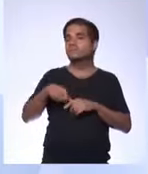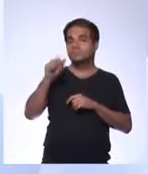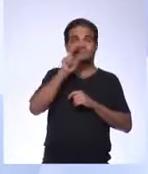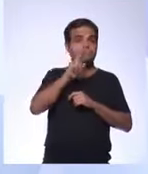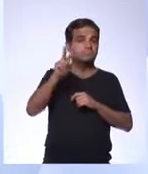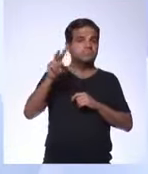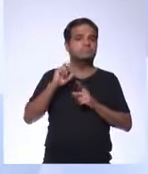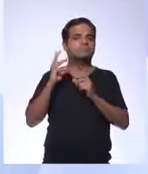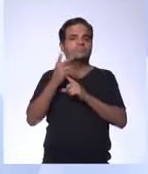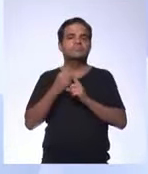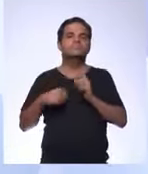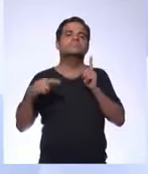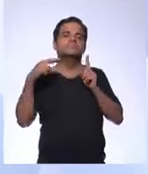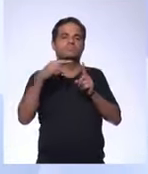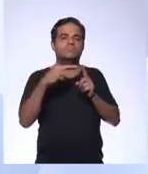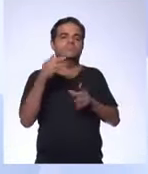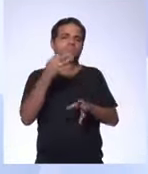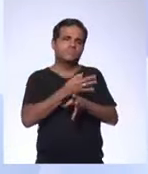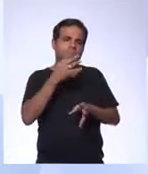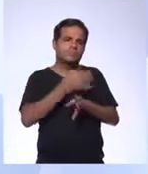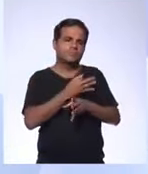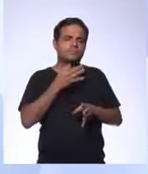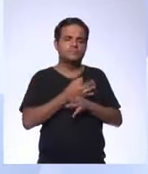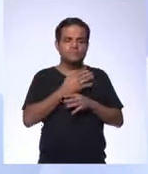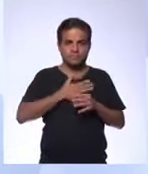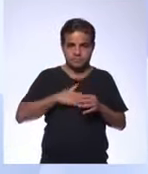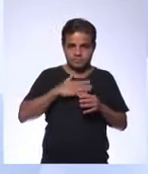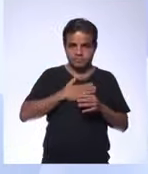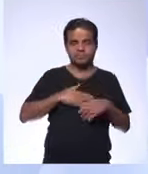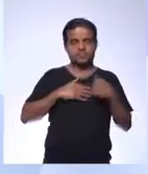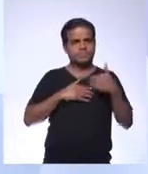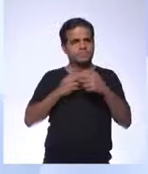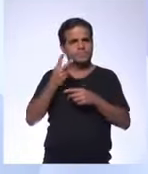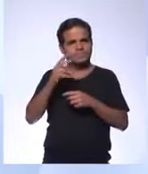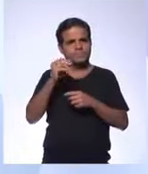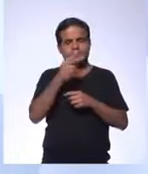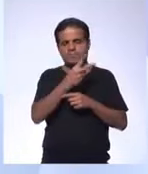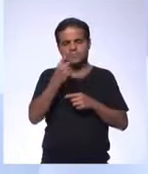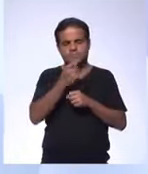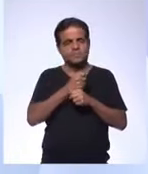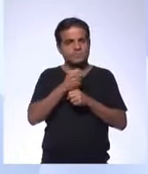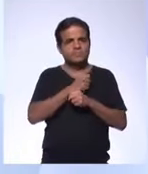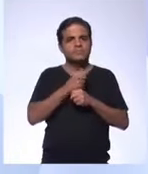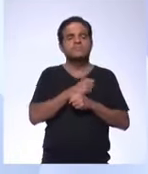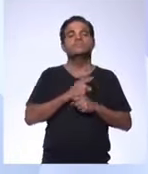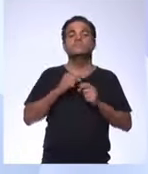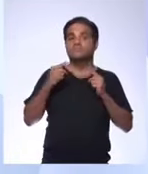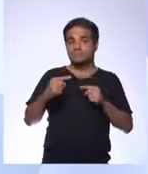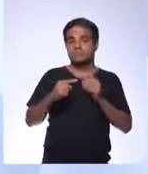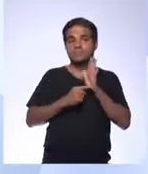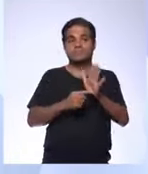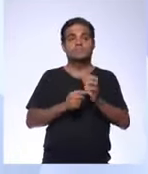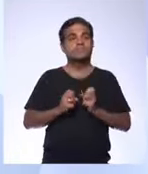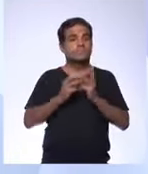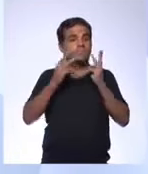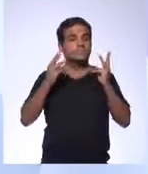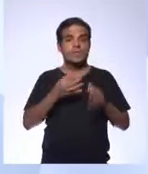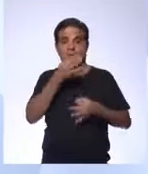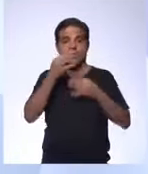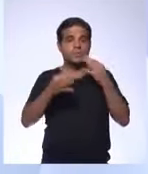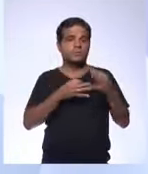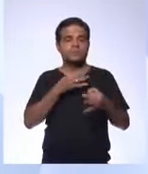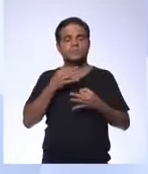artes representaram a grande resistência pacífica ao regime militar durante os 21 anos, e a gente vai destacar aí o show